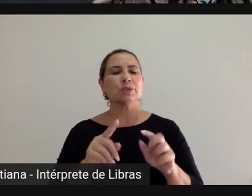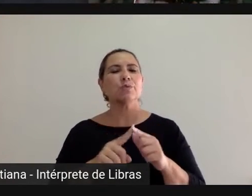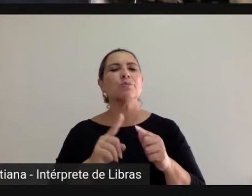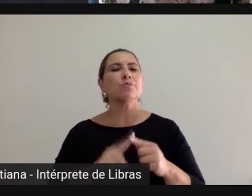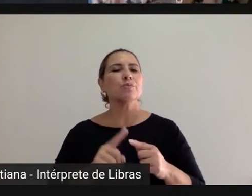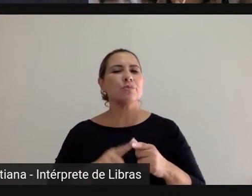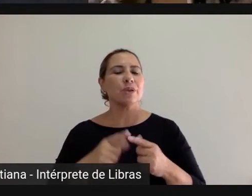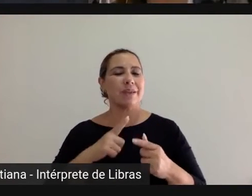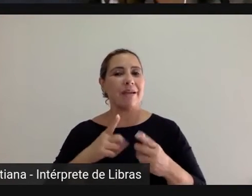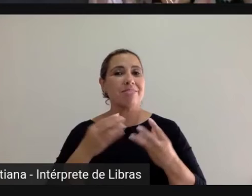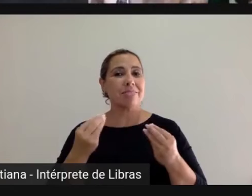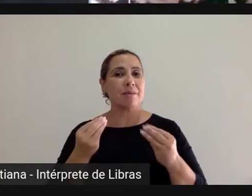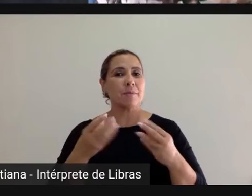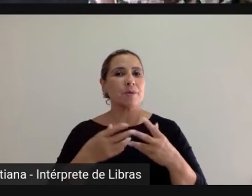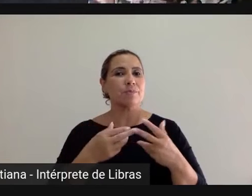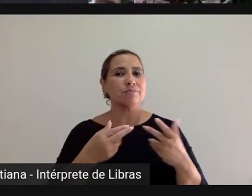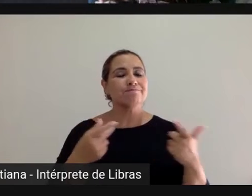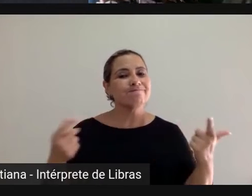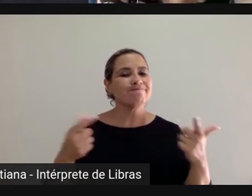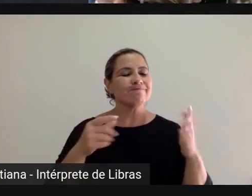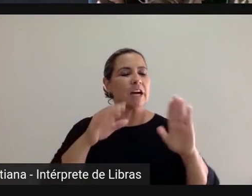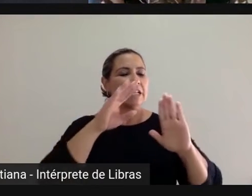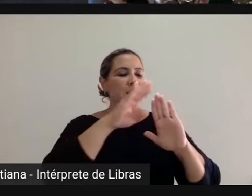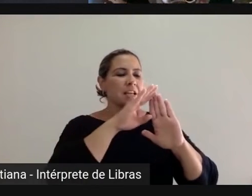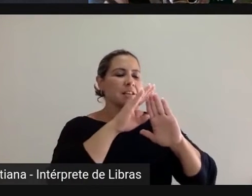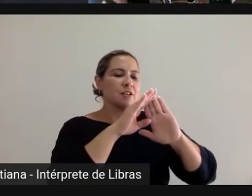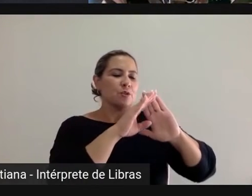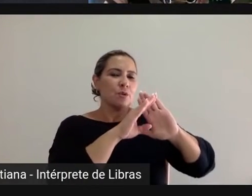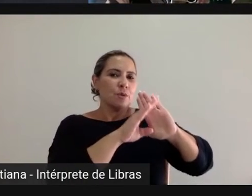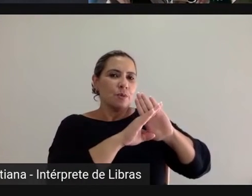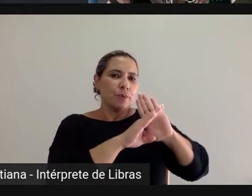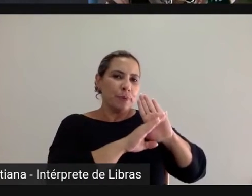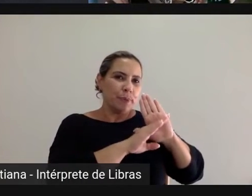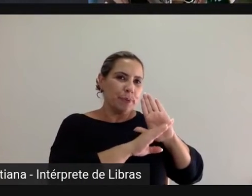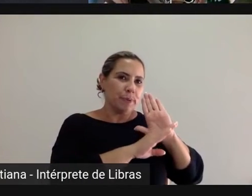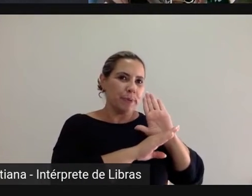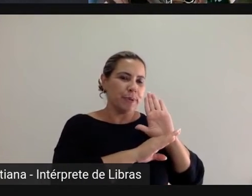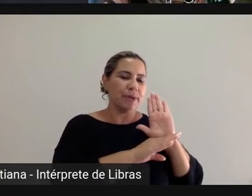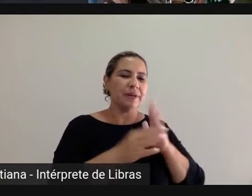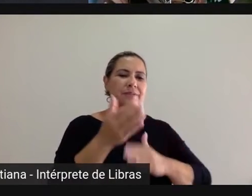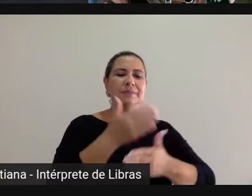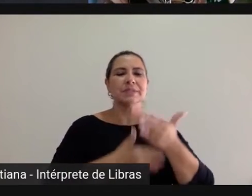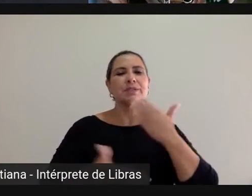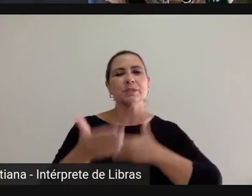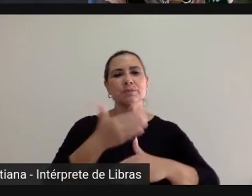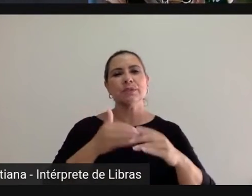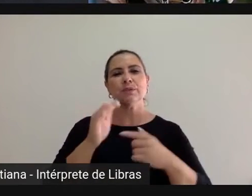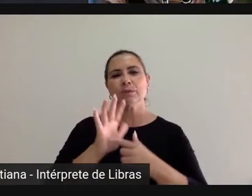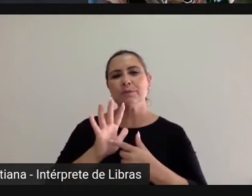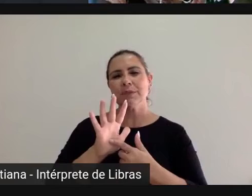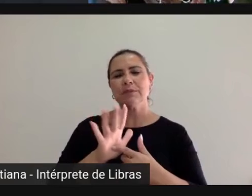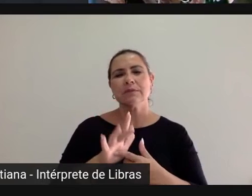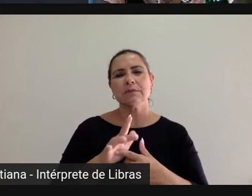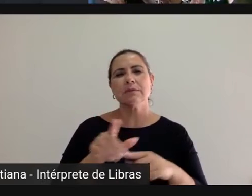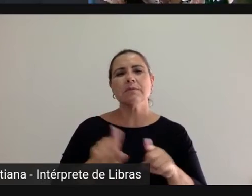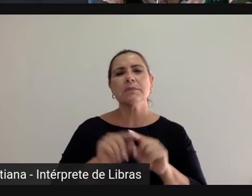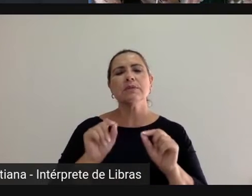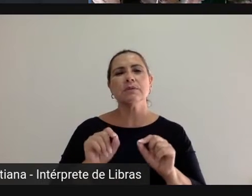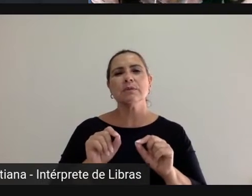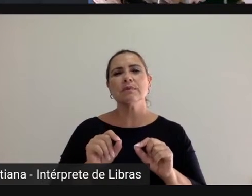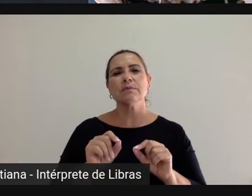tão grande, é numa escala tão monstruosa, né? E as práticas comerciais que essas plataformas também exercem na internet são